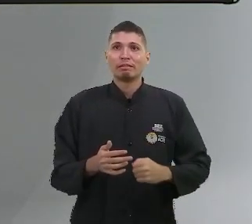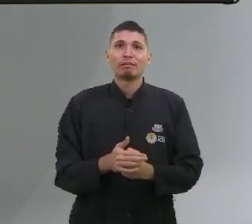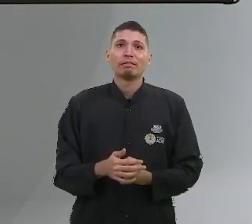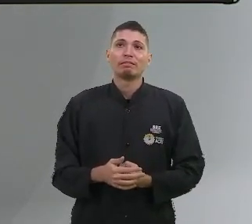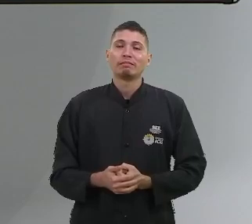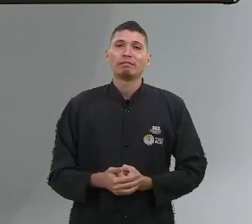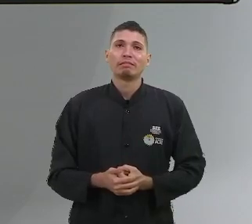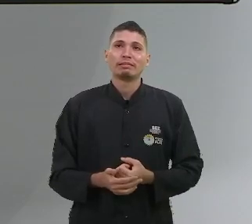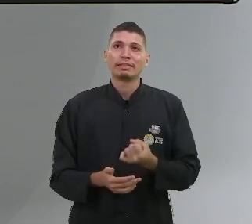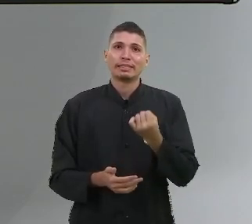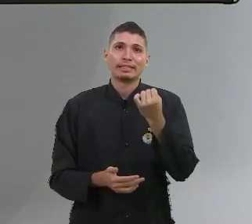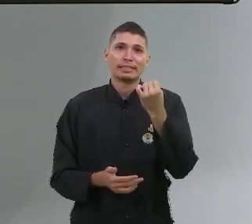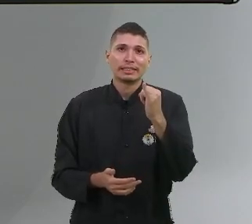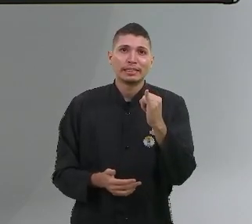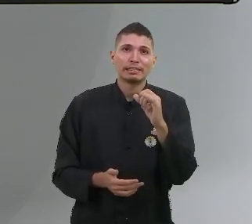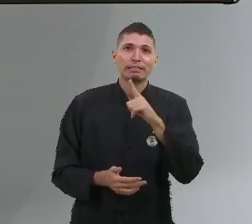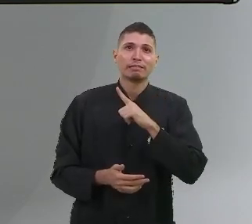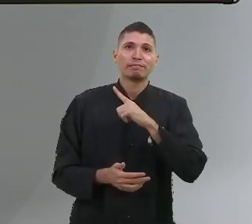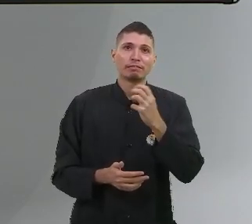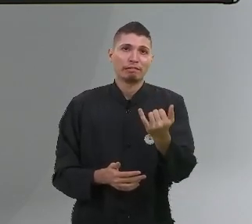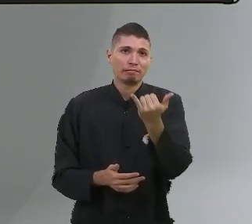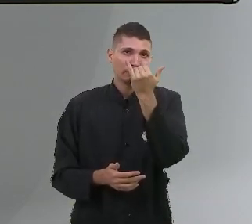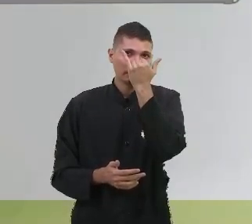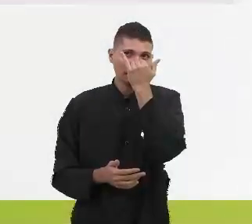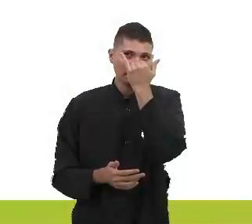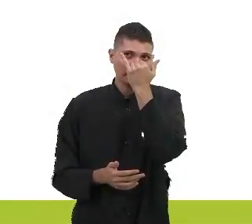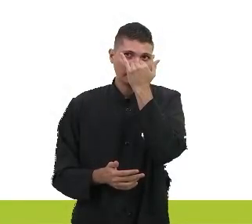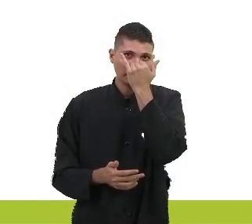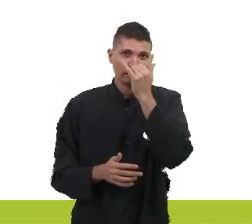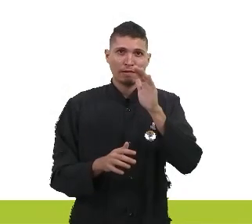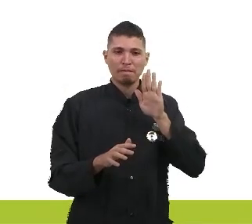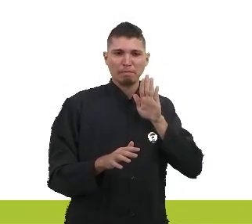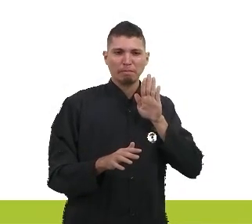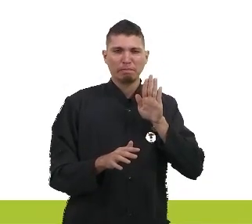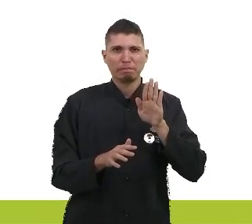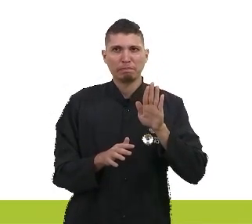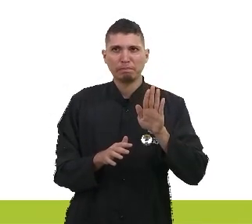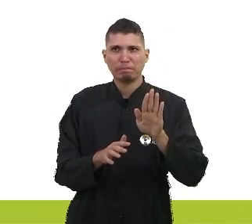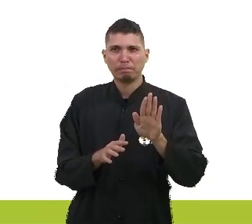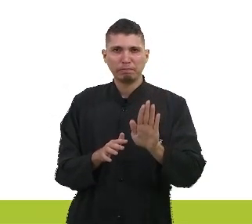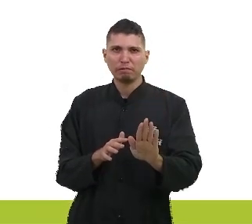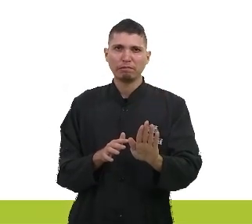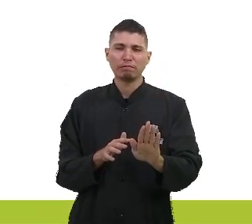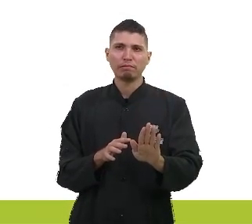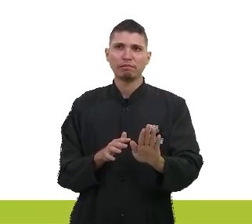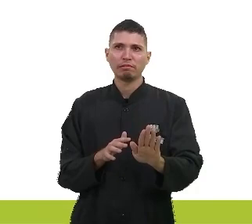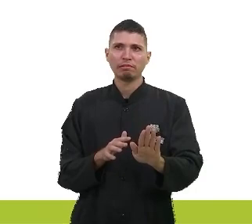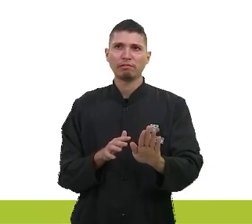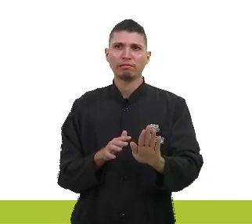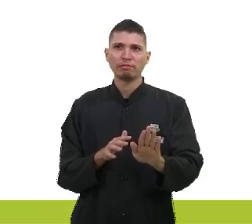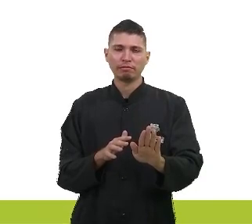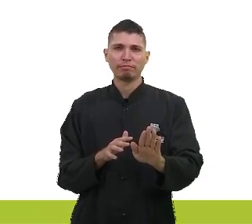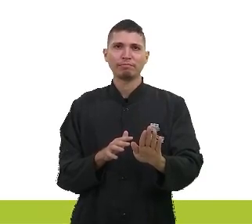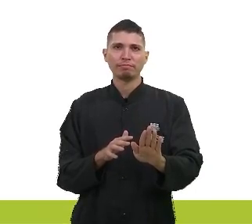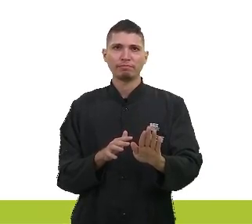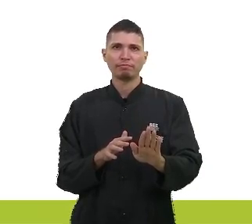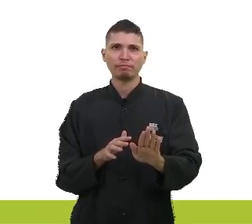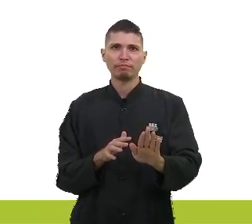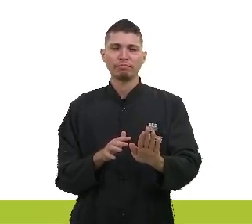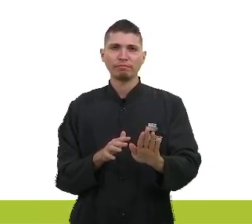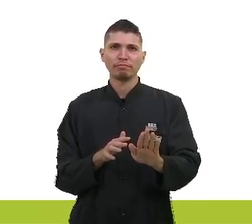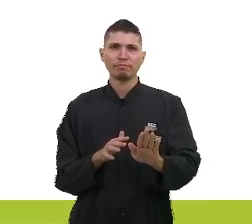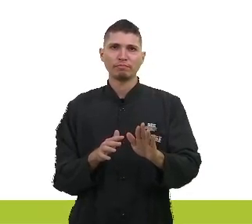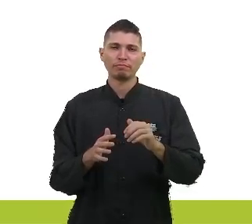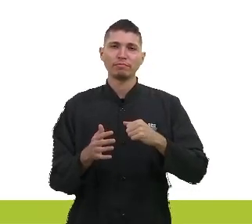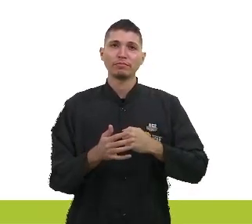que essa pessoa ela vai frear bruscamente, né? Acontece alguma coisa aqui, né, que vai passar lá pela